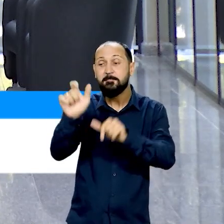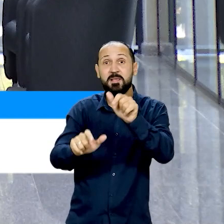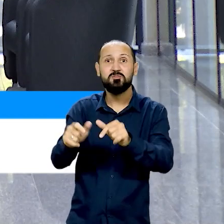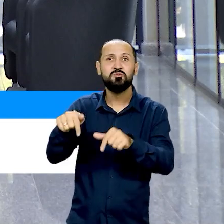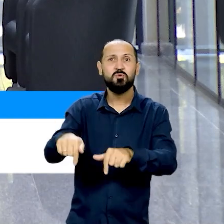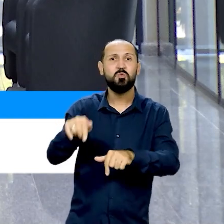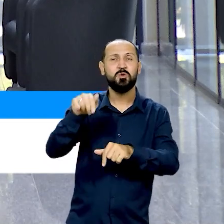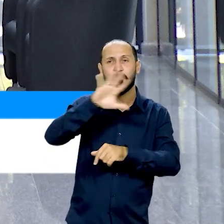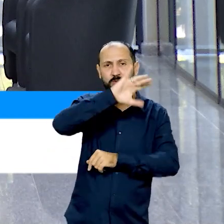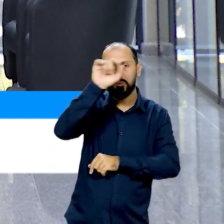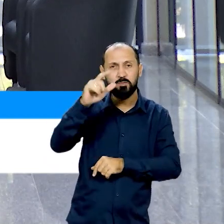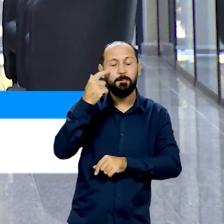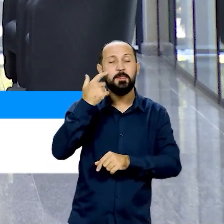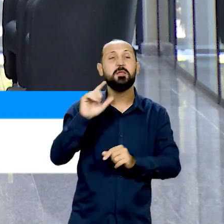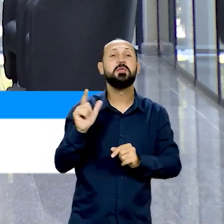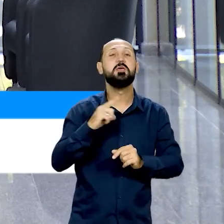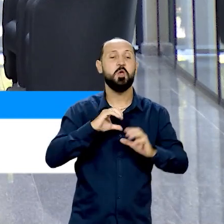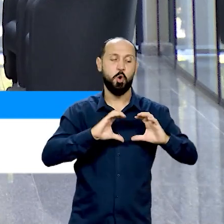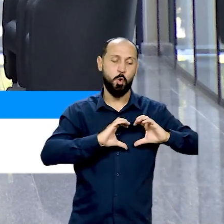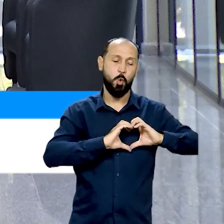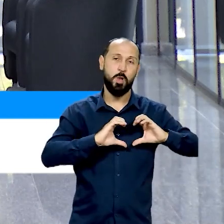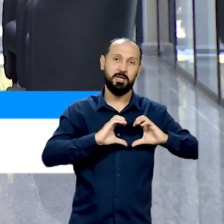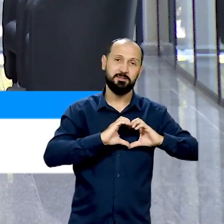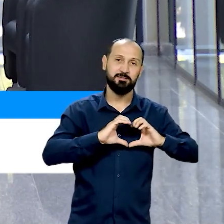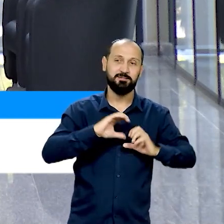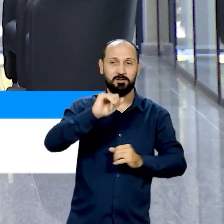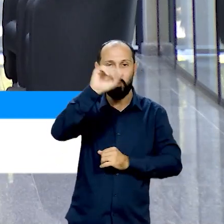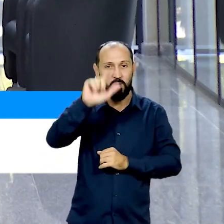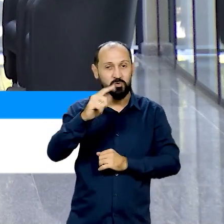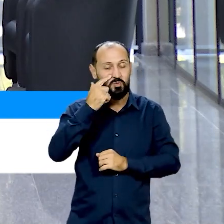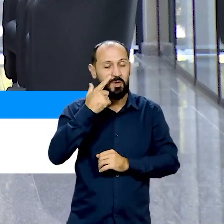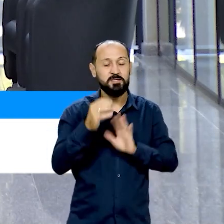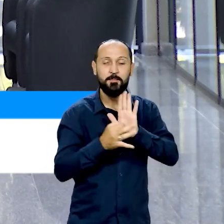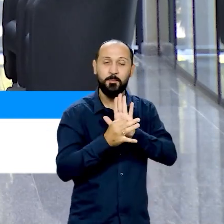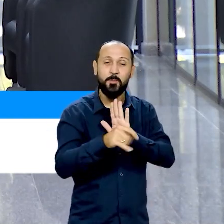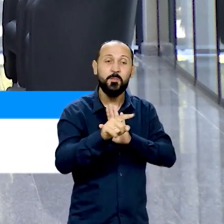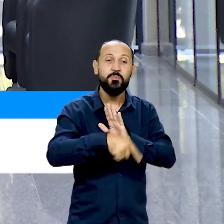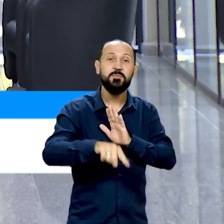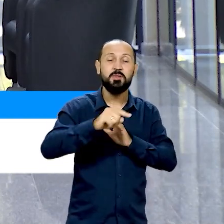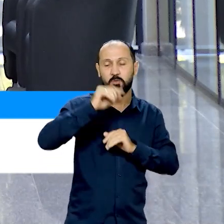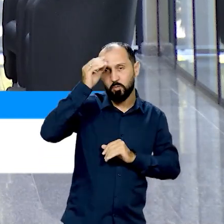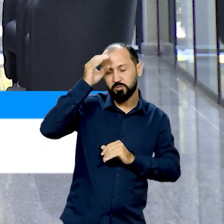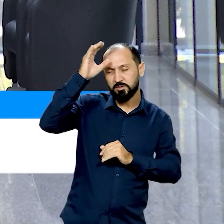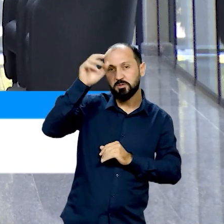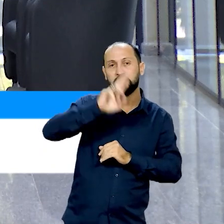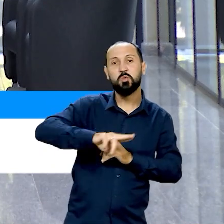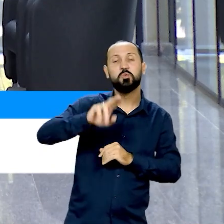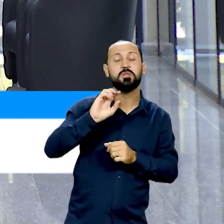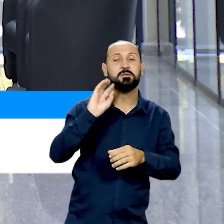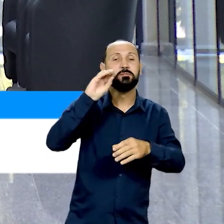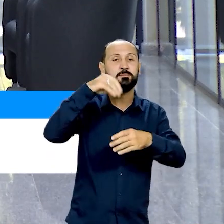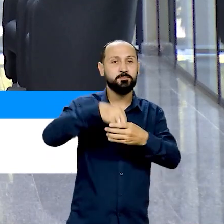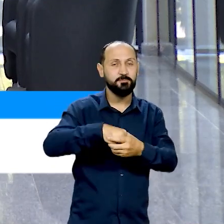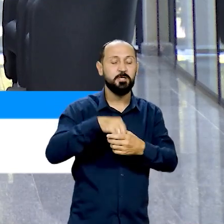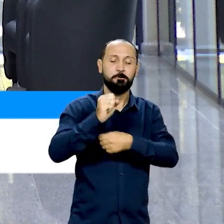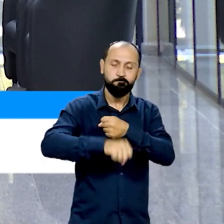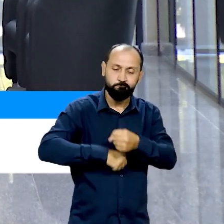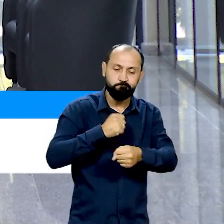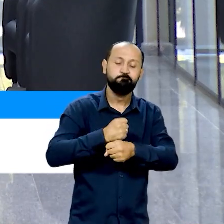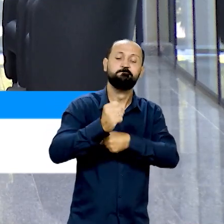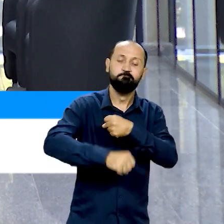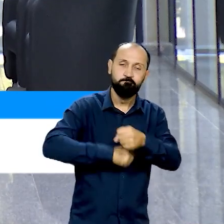de Pessoas em Mato Grosso do Sul e cria a campanha Coração Azul. A ideia da proposta é que as ações de conscientização